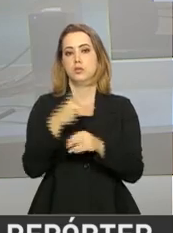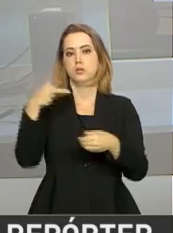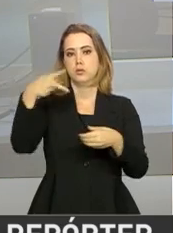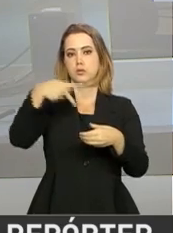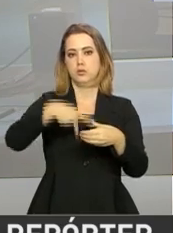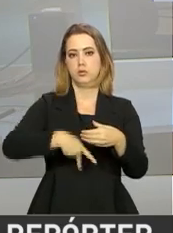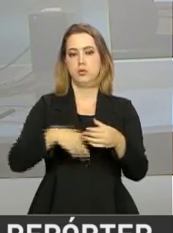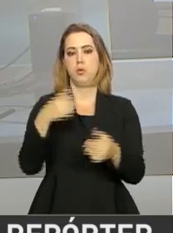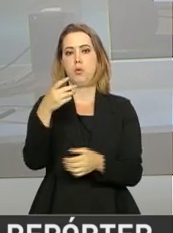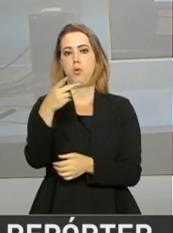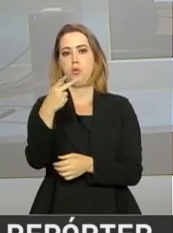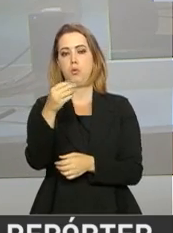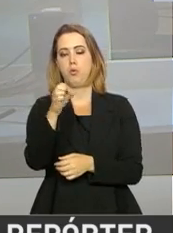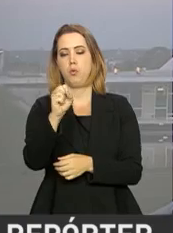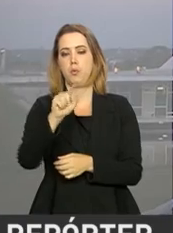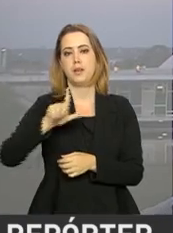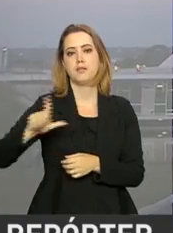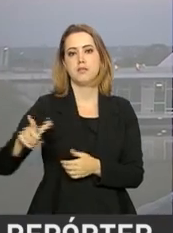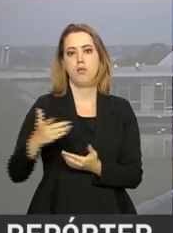na exploração do pré-sal.